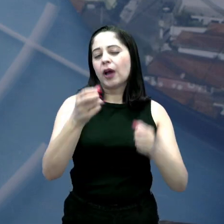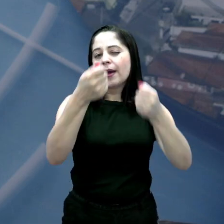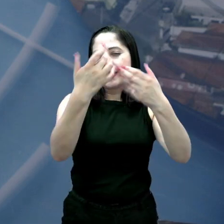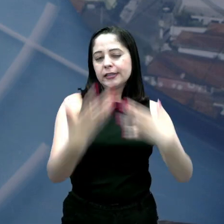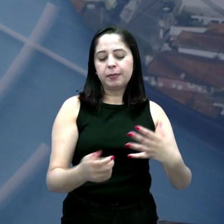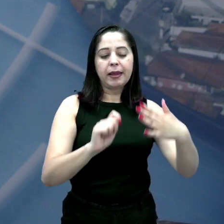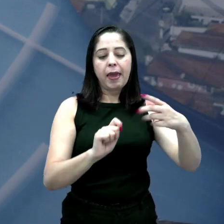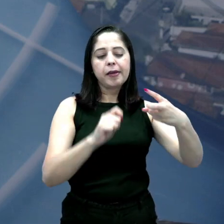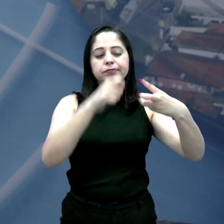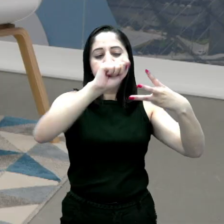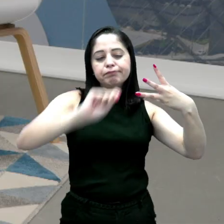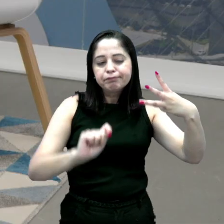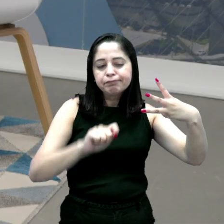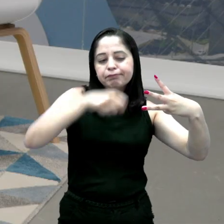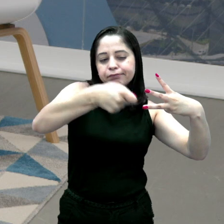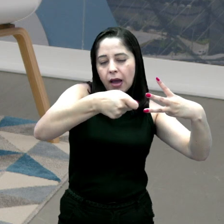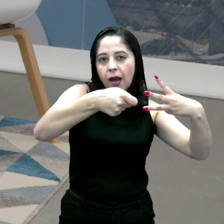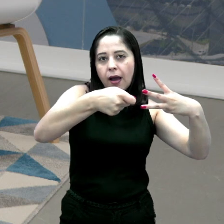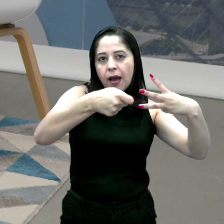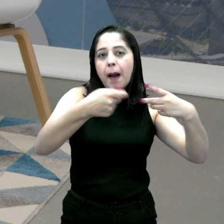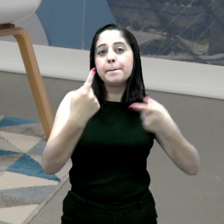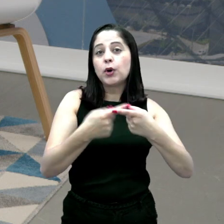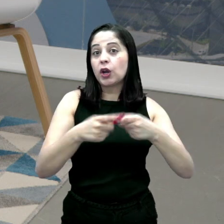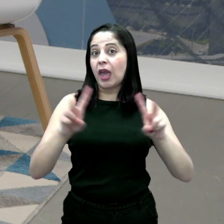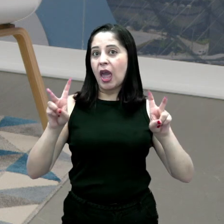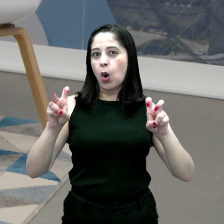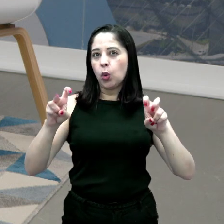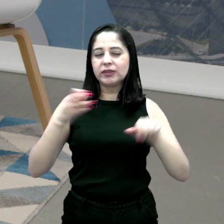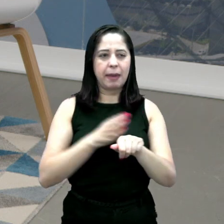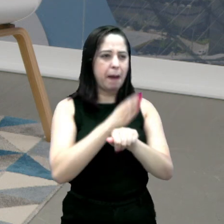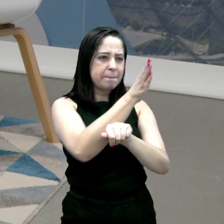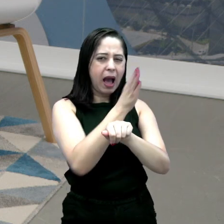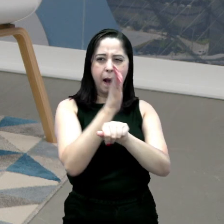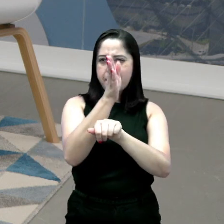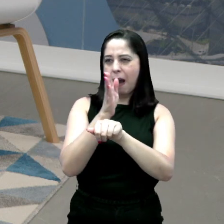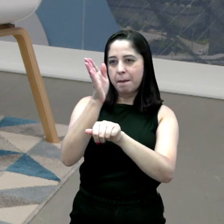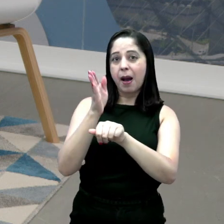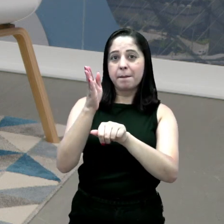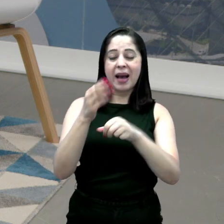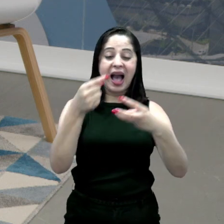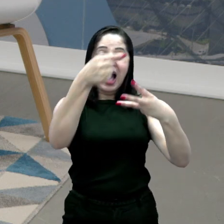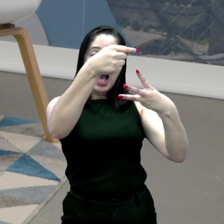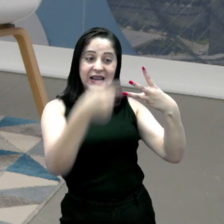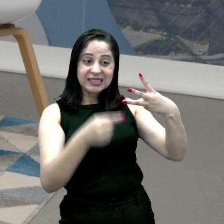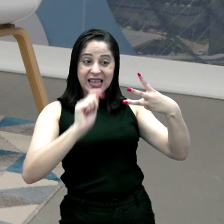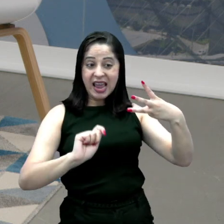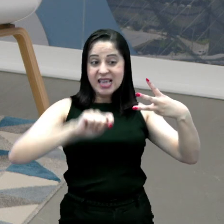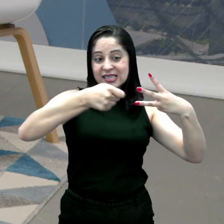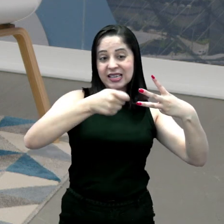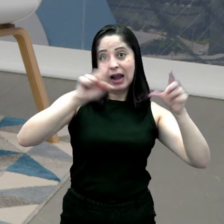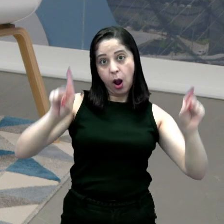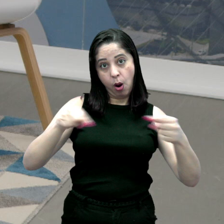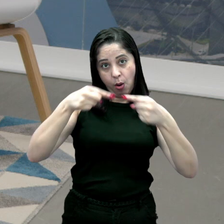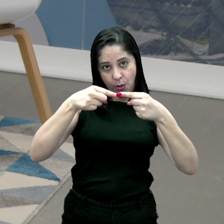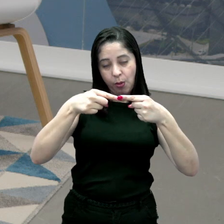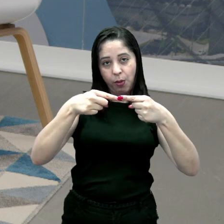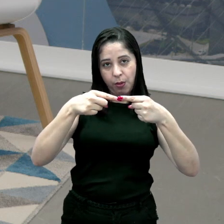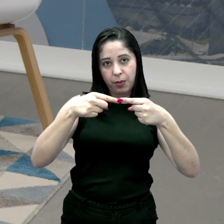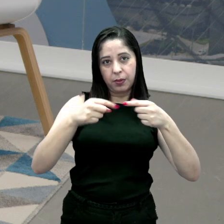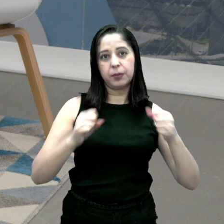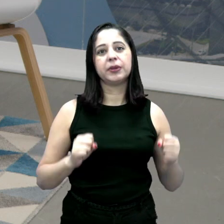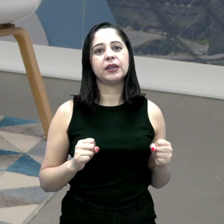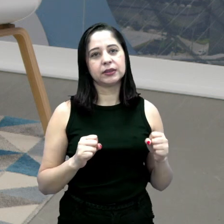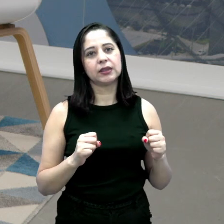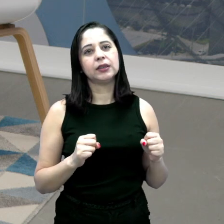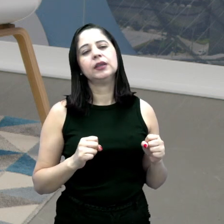explicação, né, Guilherme? Porque quando a gente fala do deslocamento humano, né, essas três palavras estão diretamente ligadas, né? A